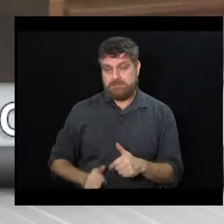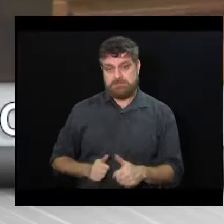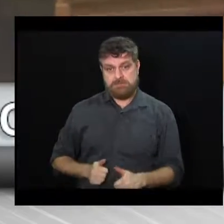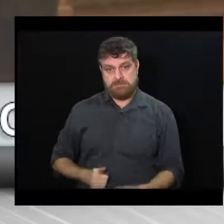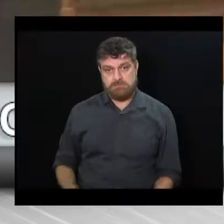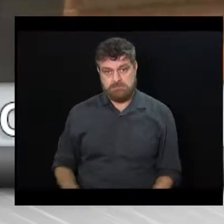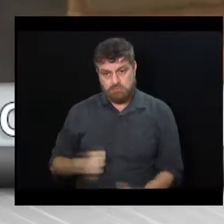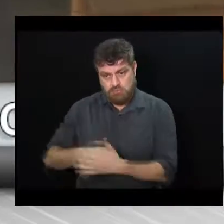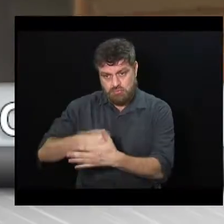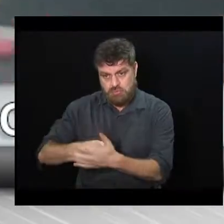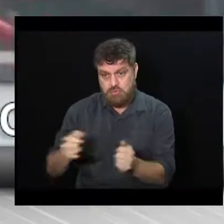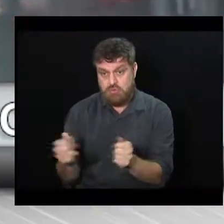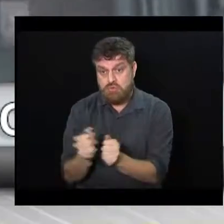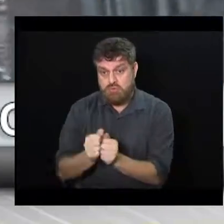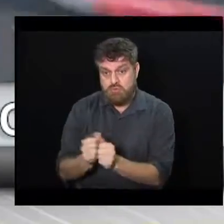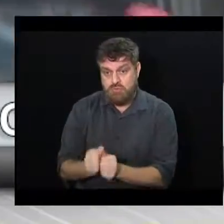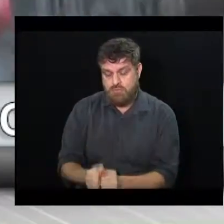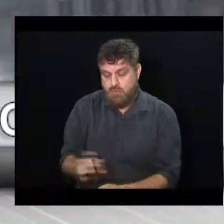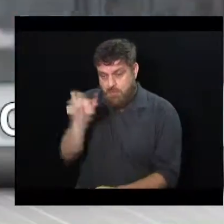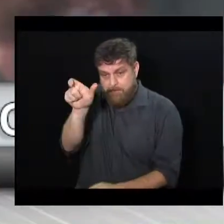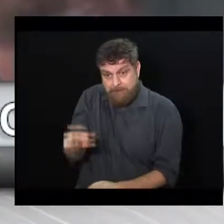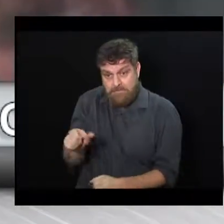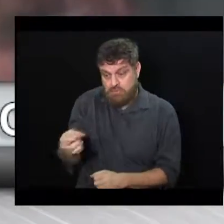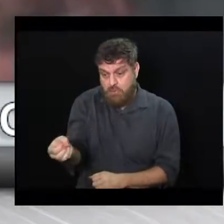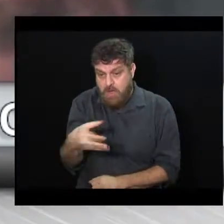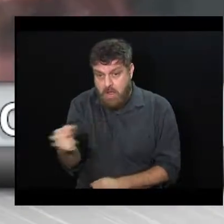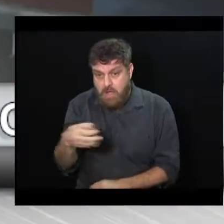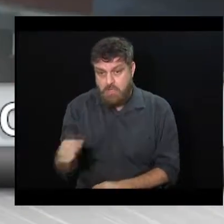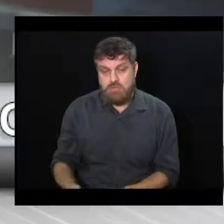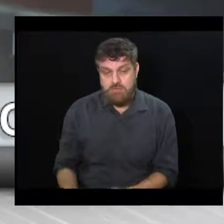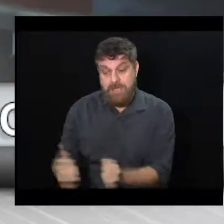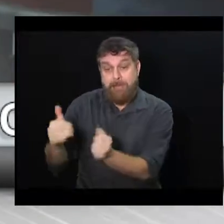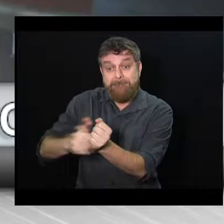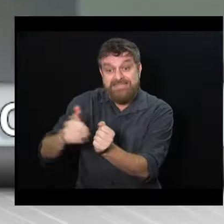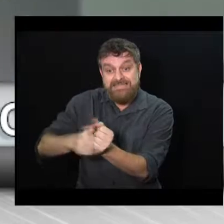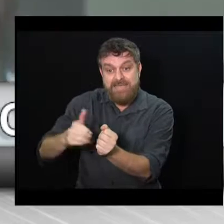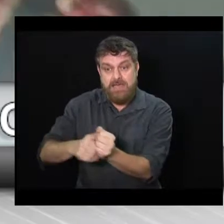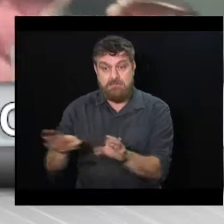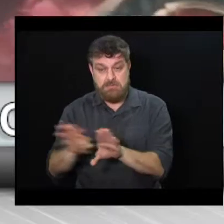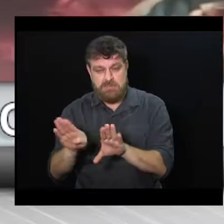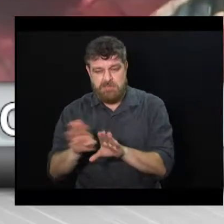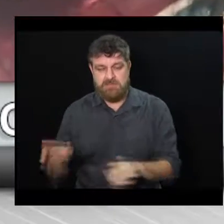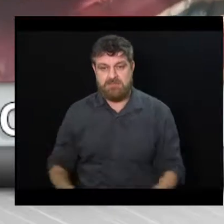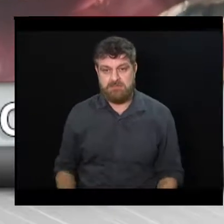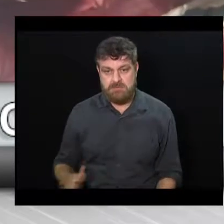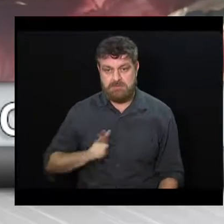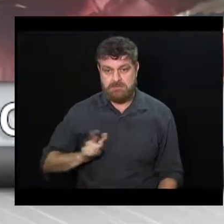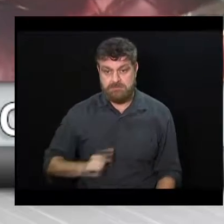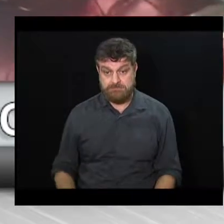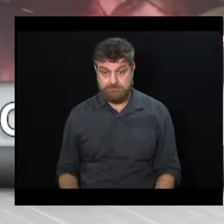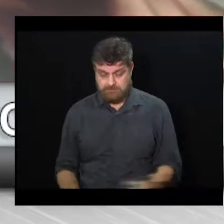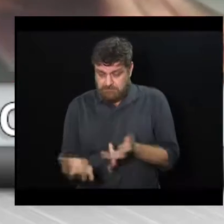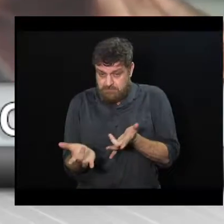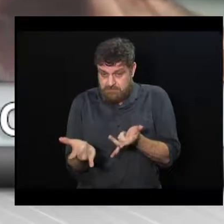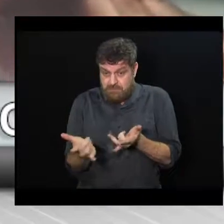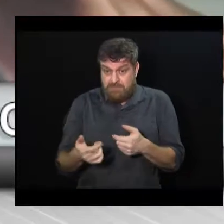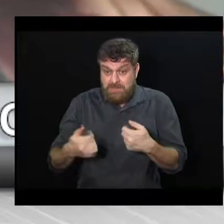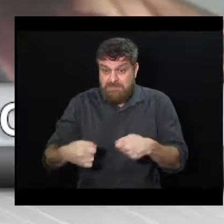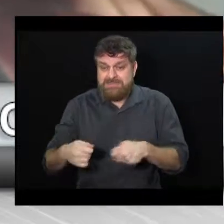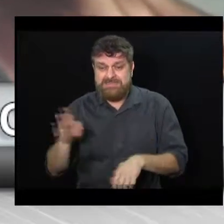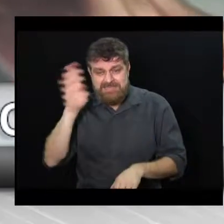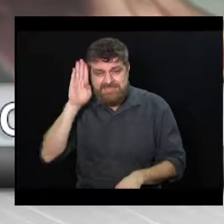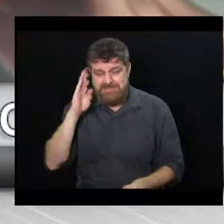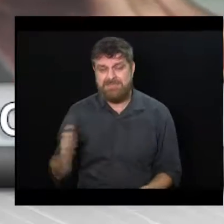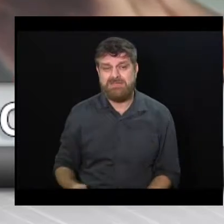de Mistério, um novo herói que afirma ter vindo de uma terra paralela. Além da nova ameaça, Peter precisa lidar com uma